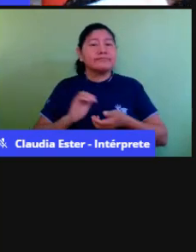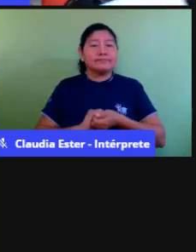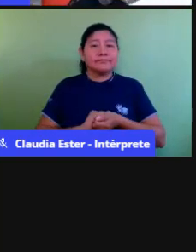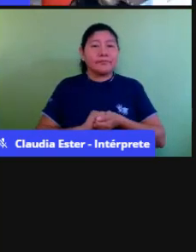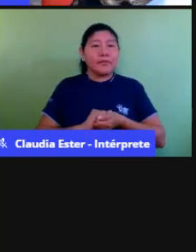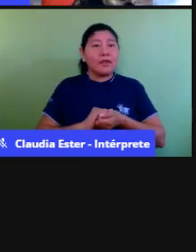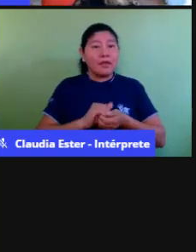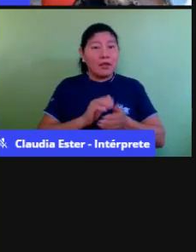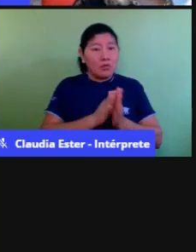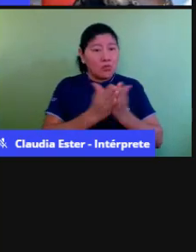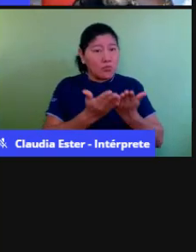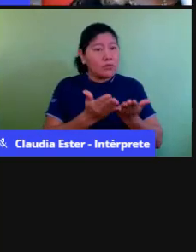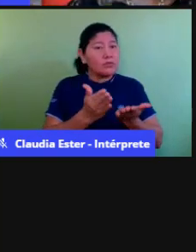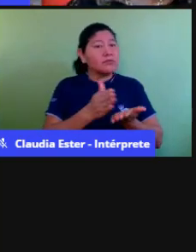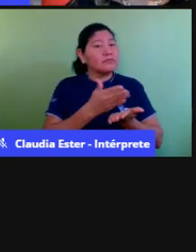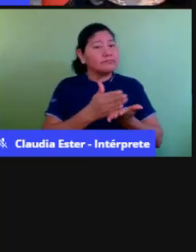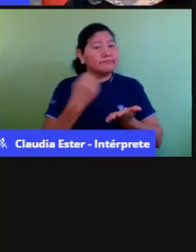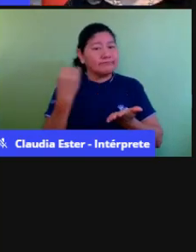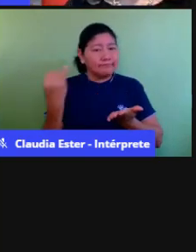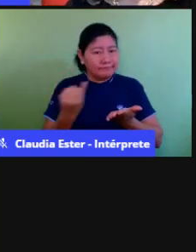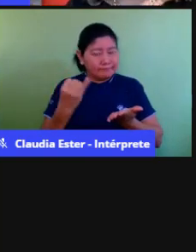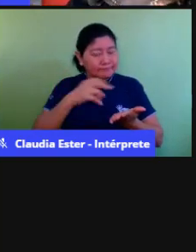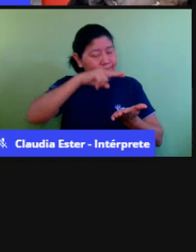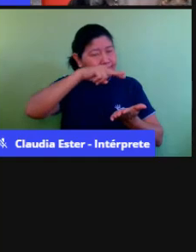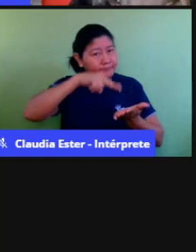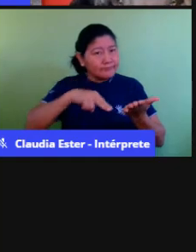livro. Pode passar.